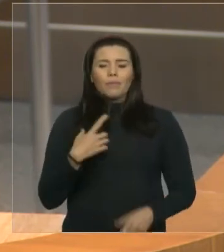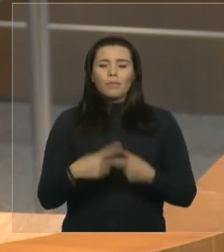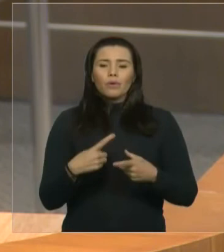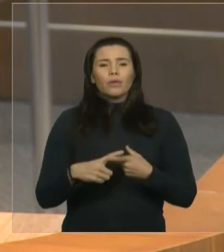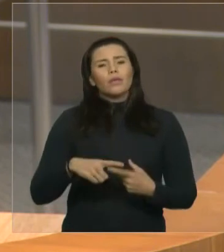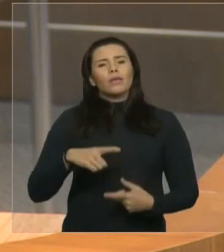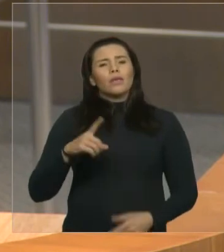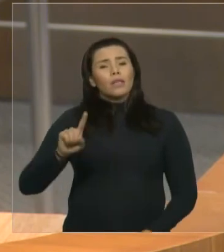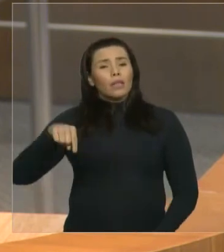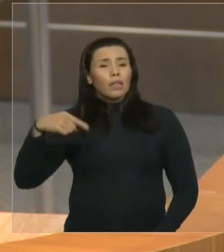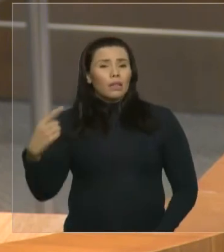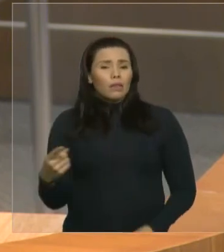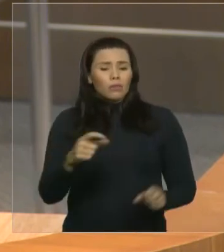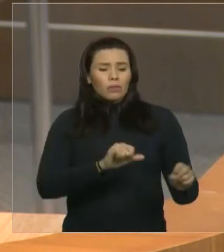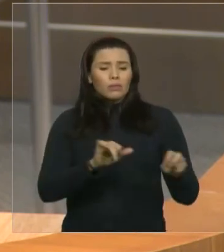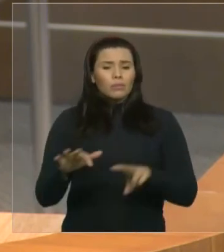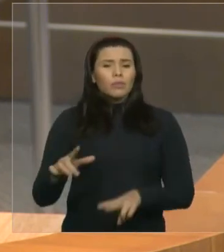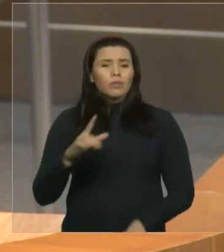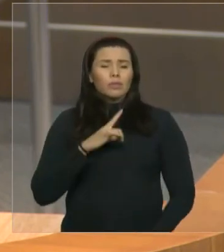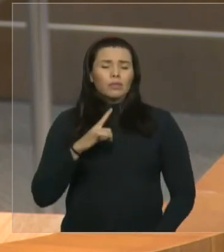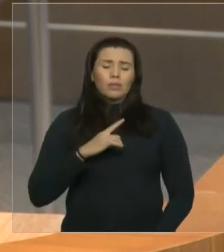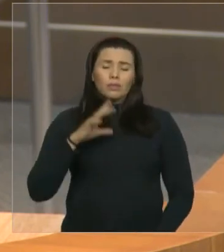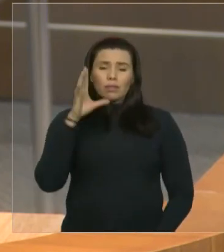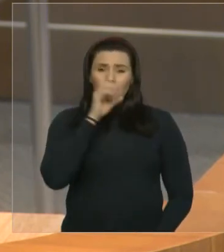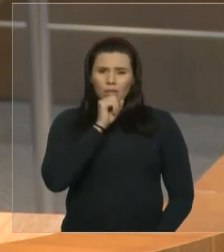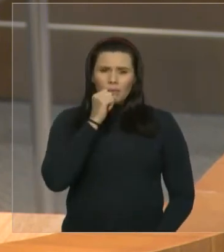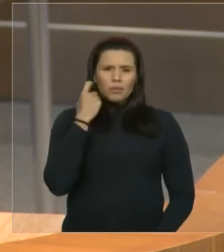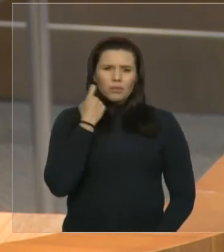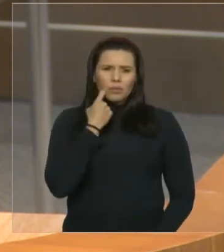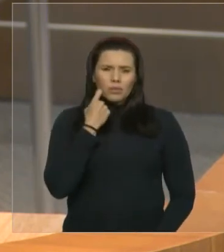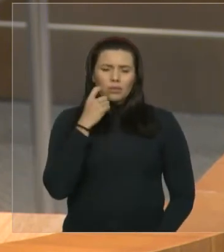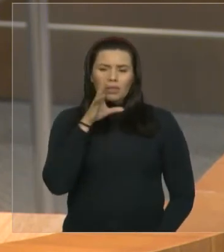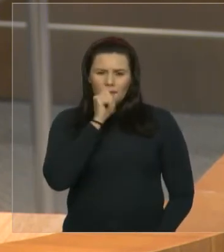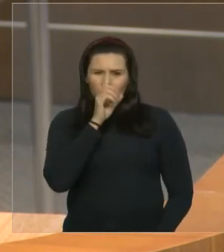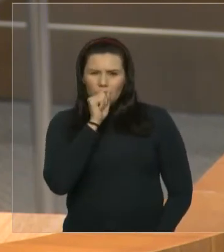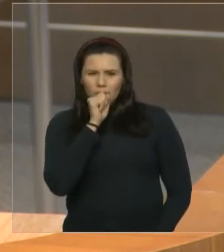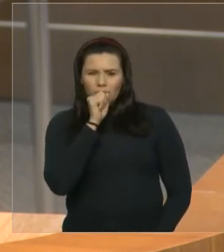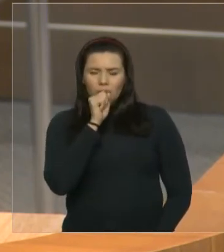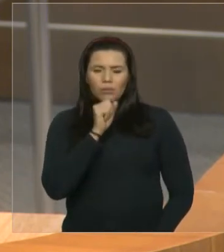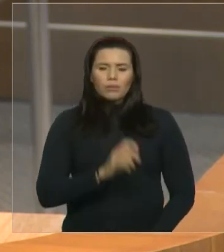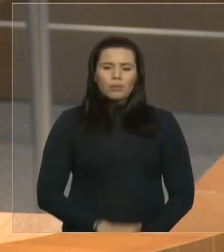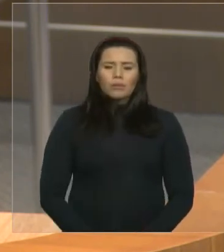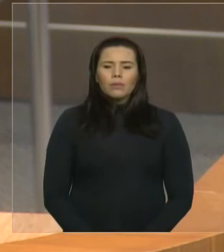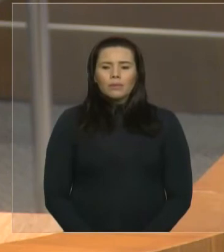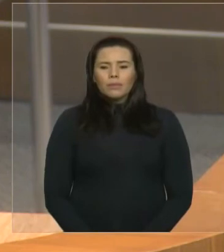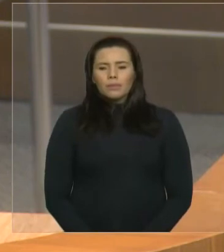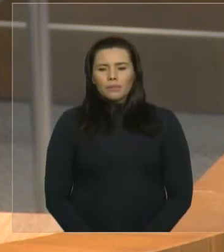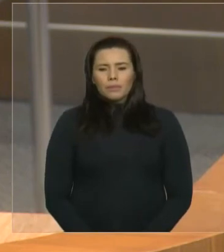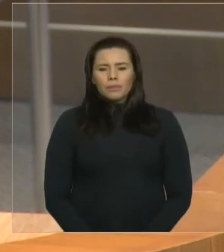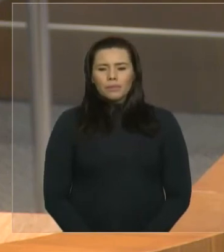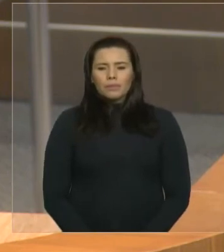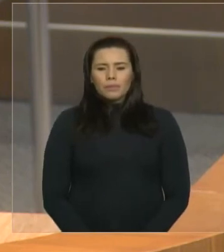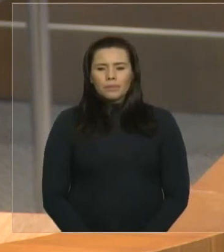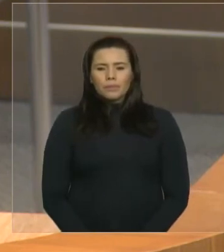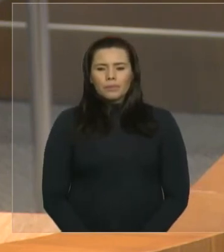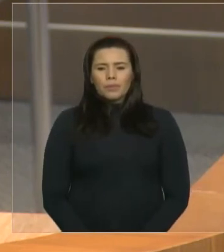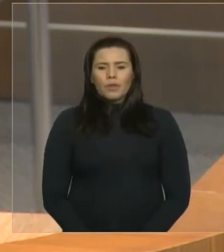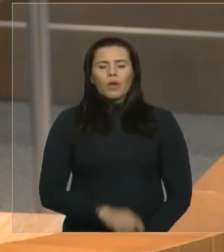temos mais inauguração, sábado realmente. A inauguração do novo terminal do Porto do